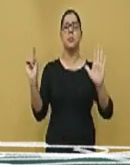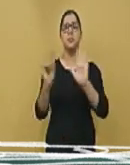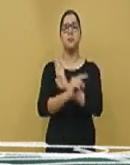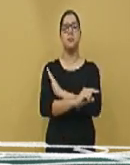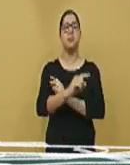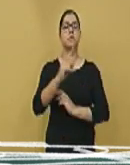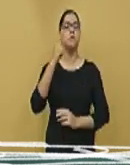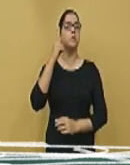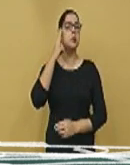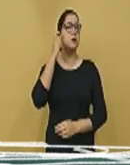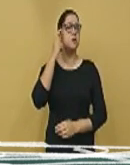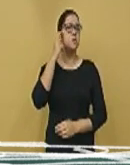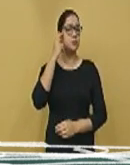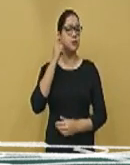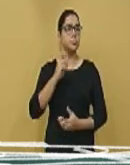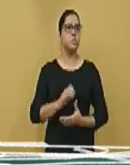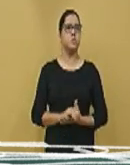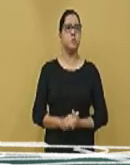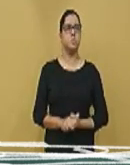Professor Eti.